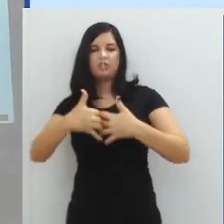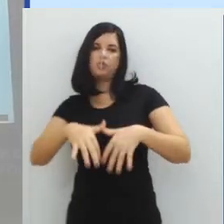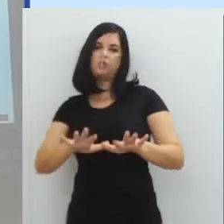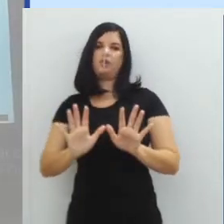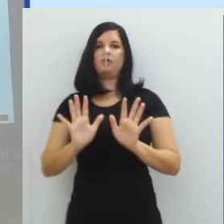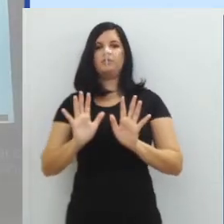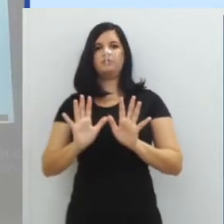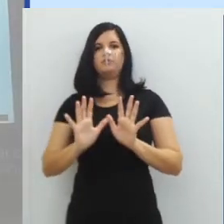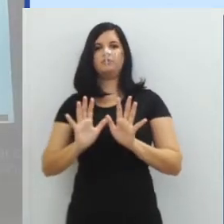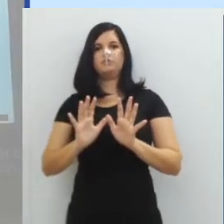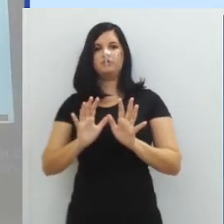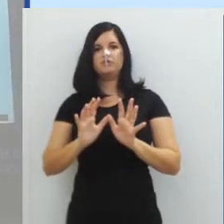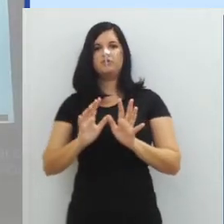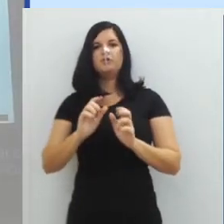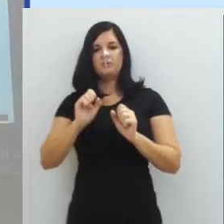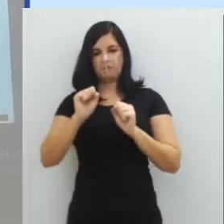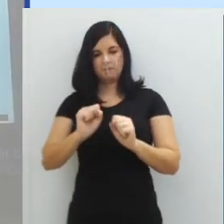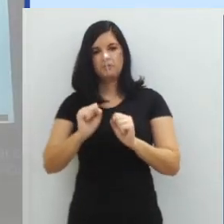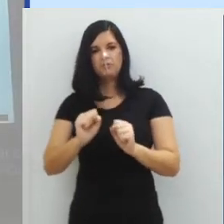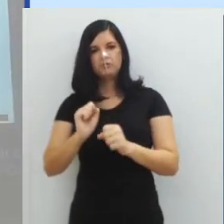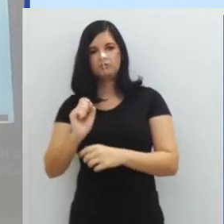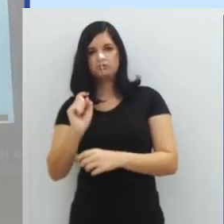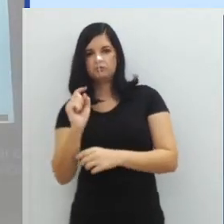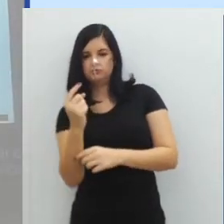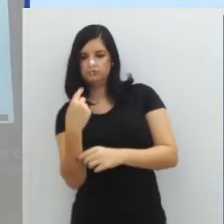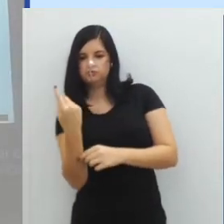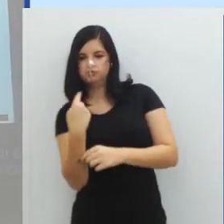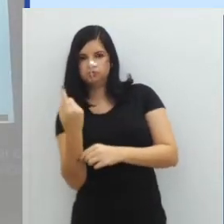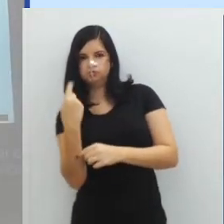pode processar o repolho roxo. Passa aí.